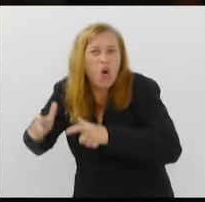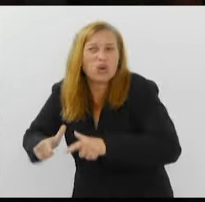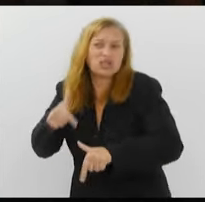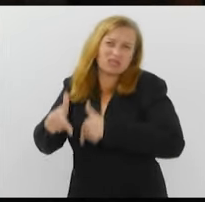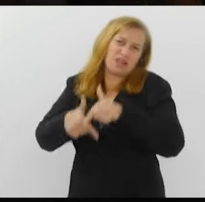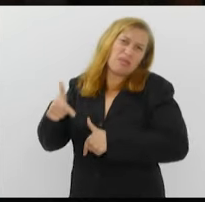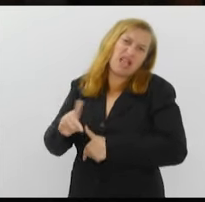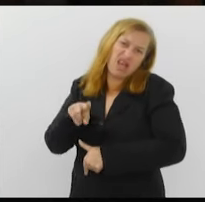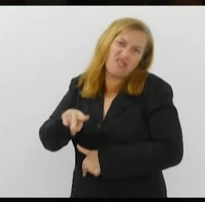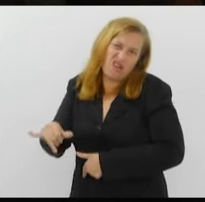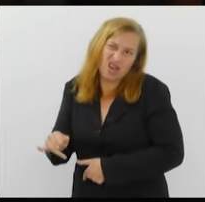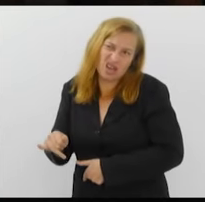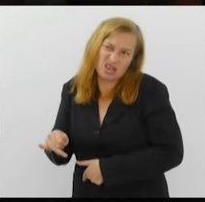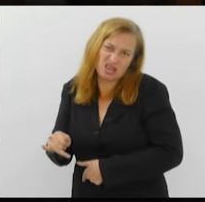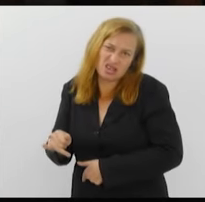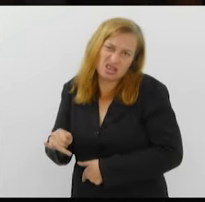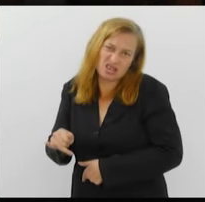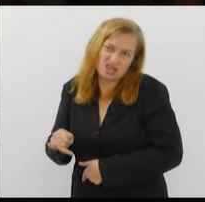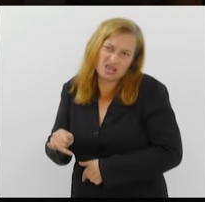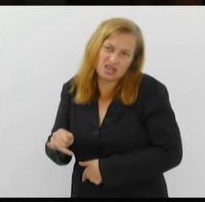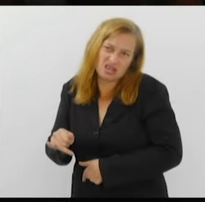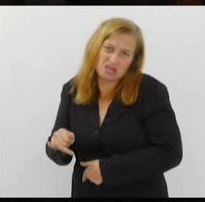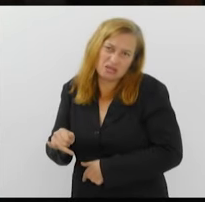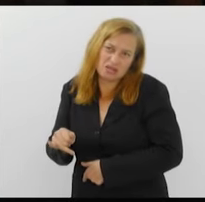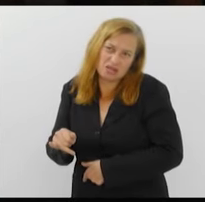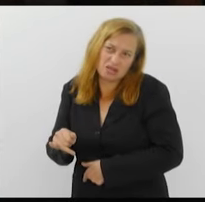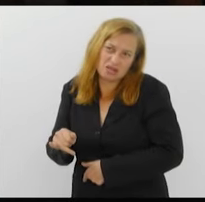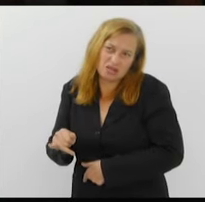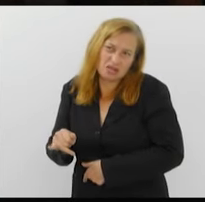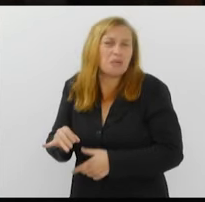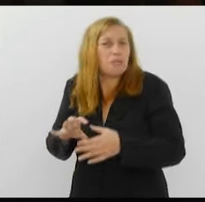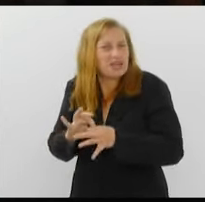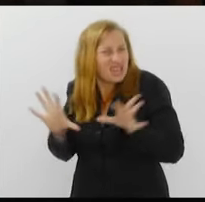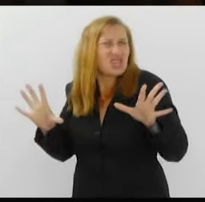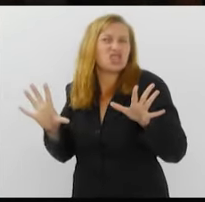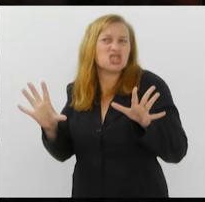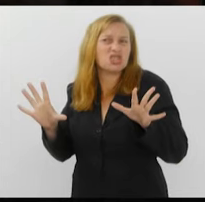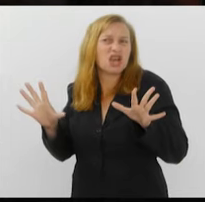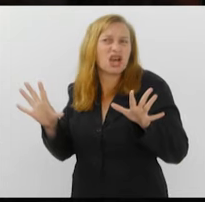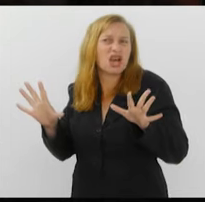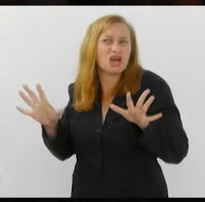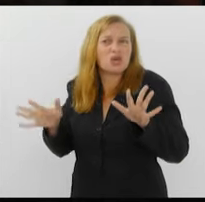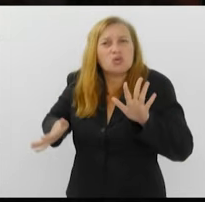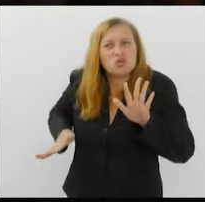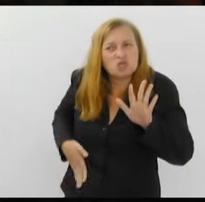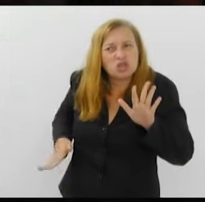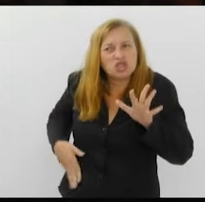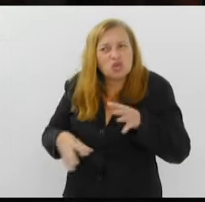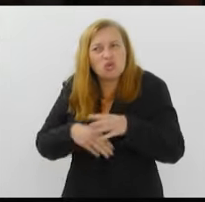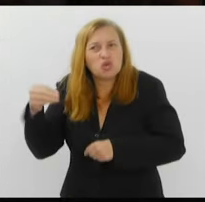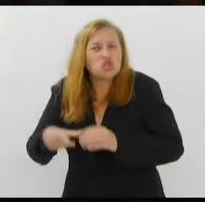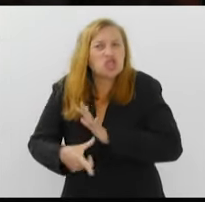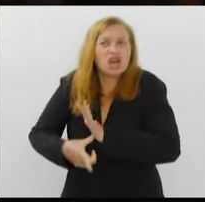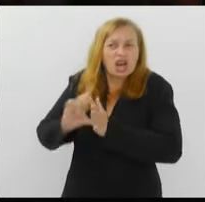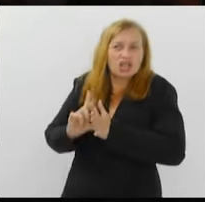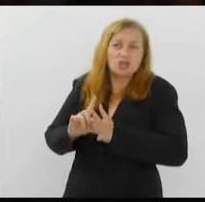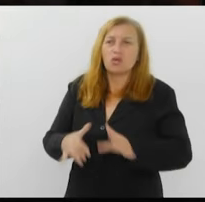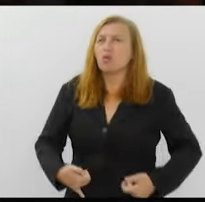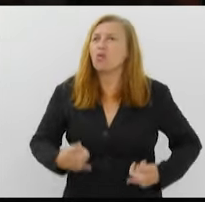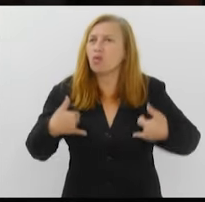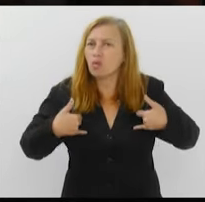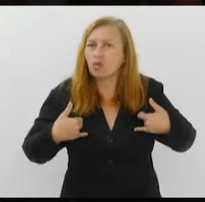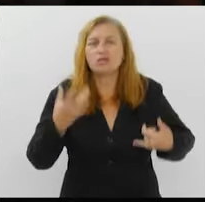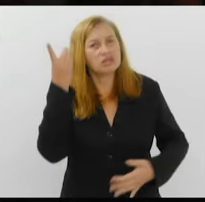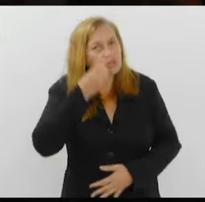ação para efetivamente deixar os caras darem o jeito deles e fugirem? Com muita honra,